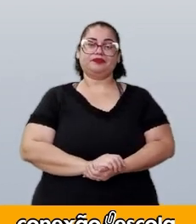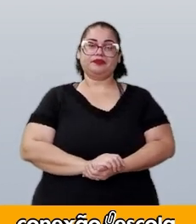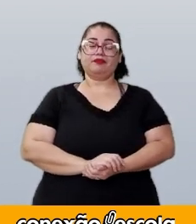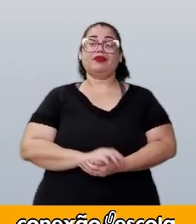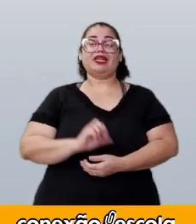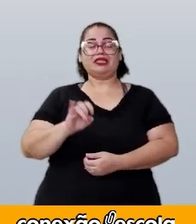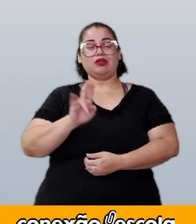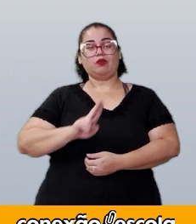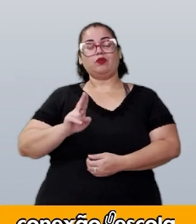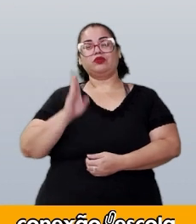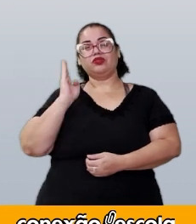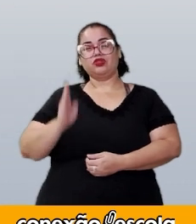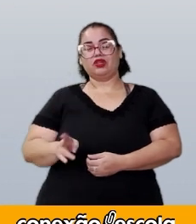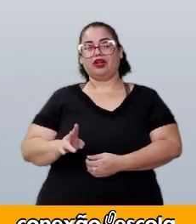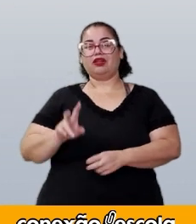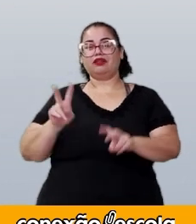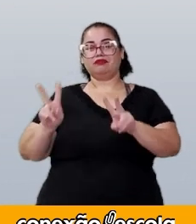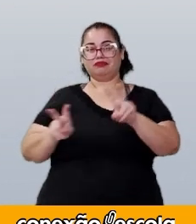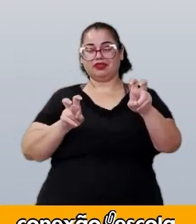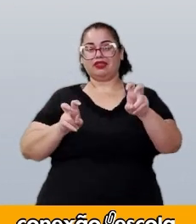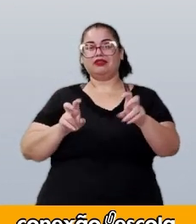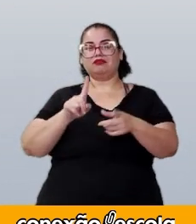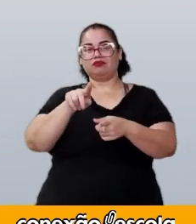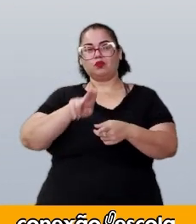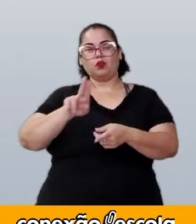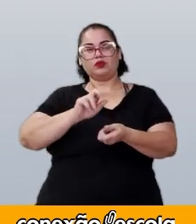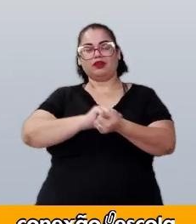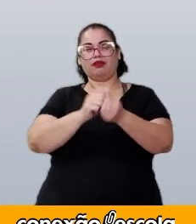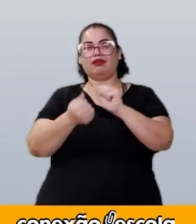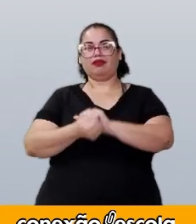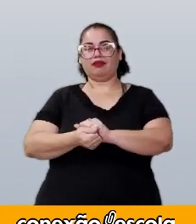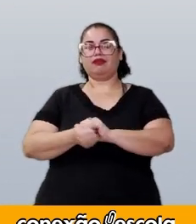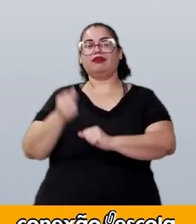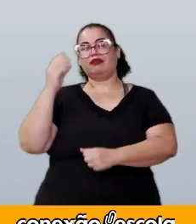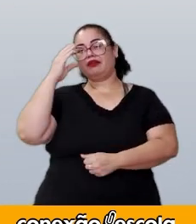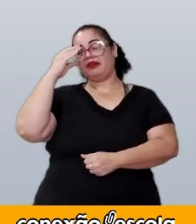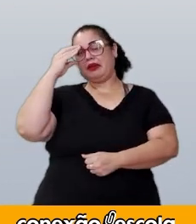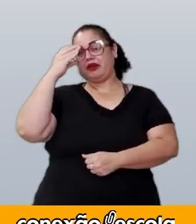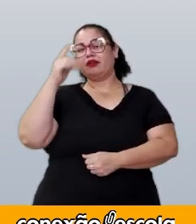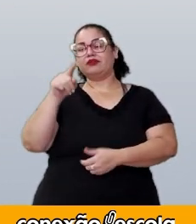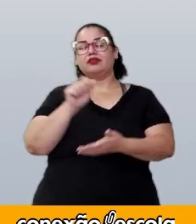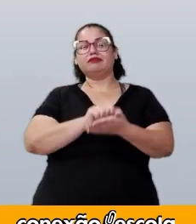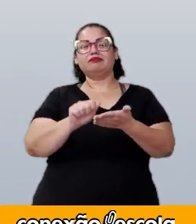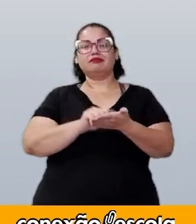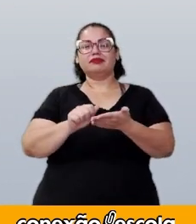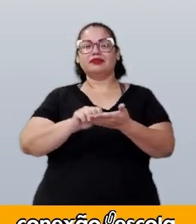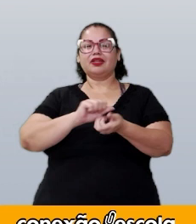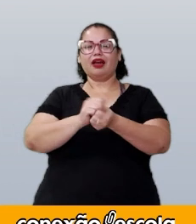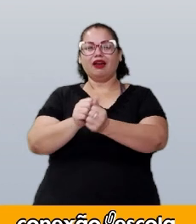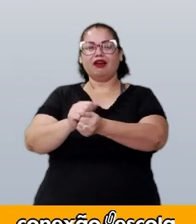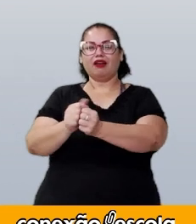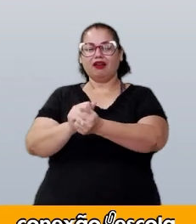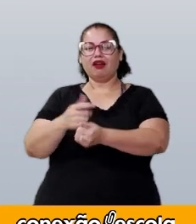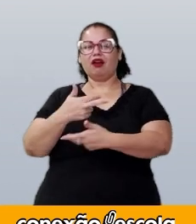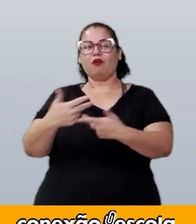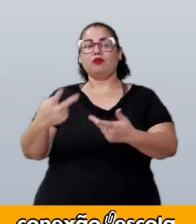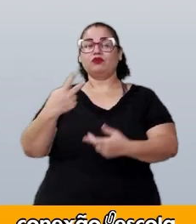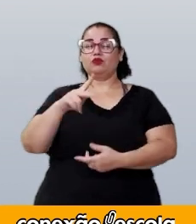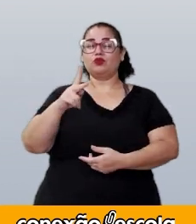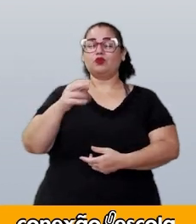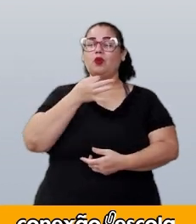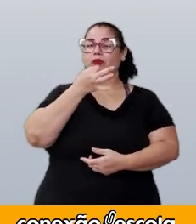citação direta do autor é adaptada, ou seja, você reescreve ela utilizando algumas palavras